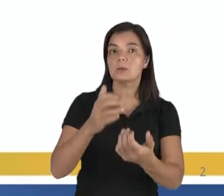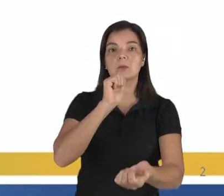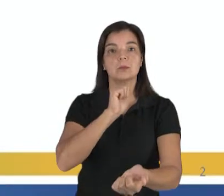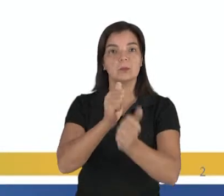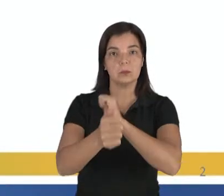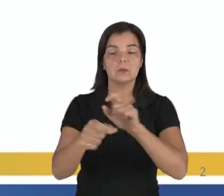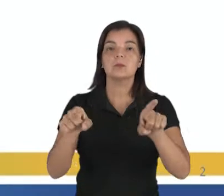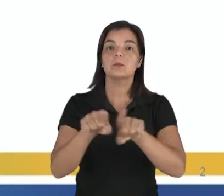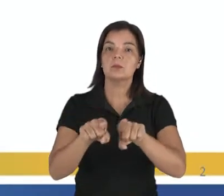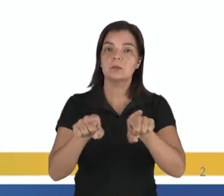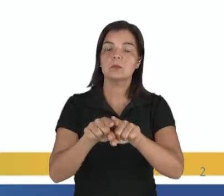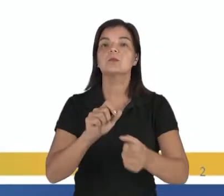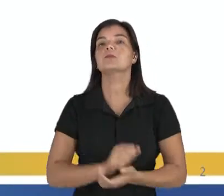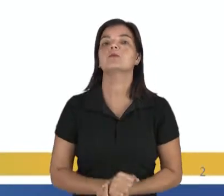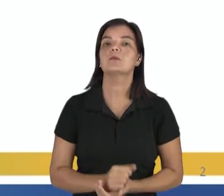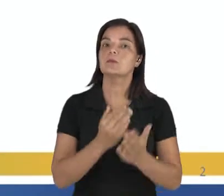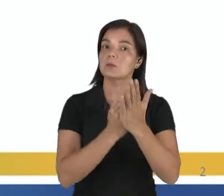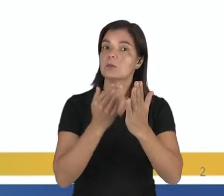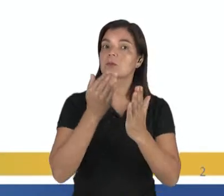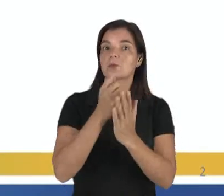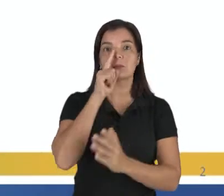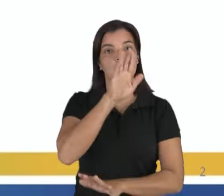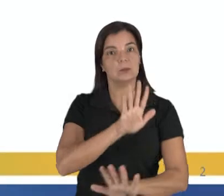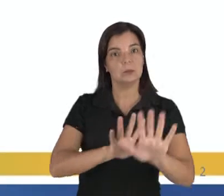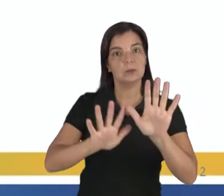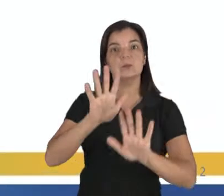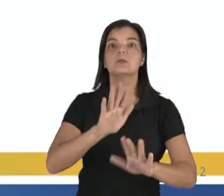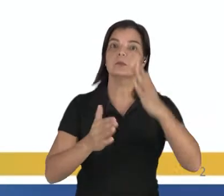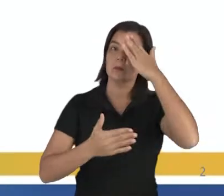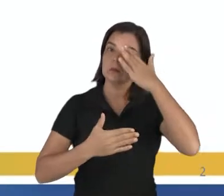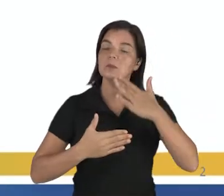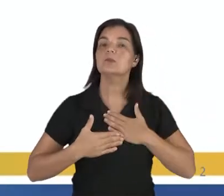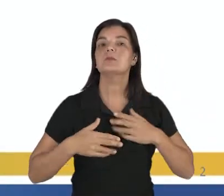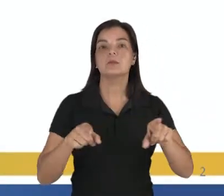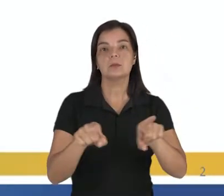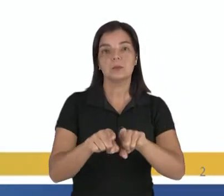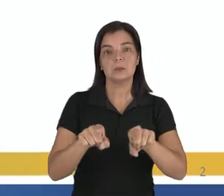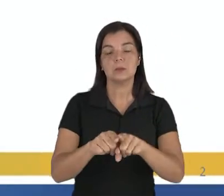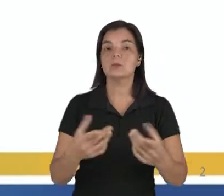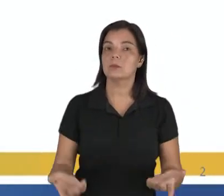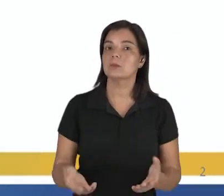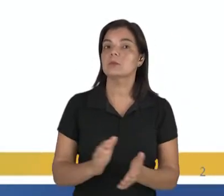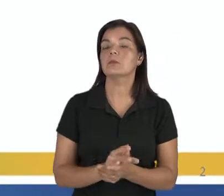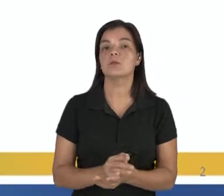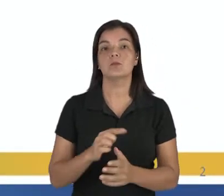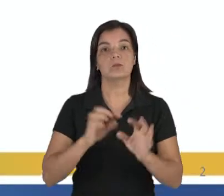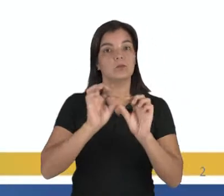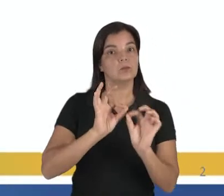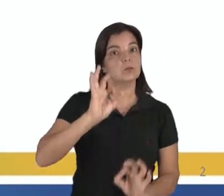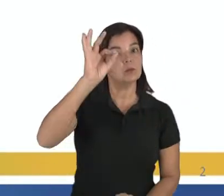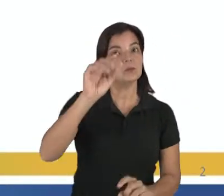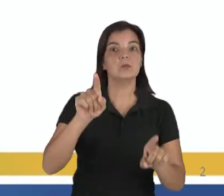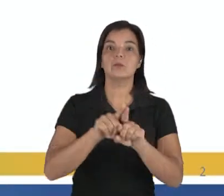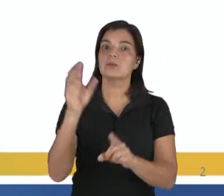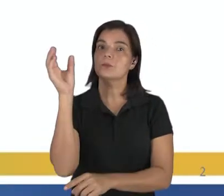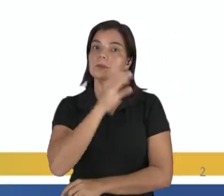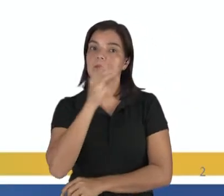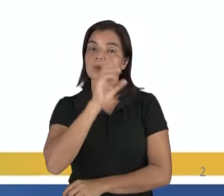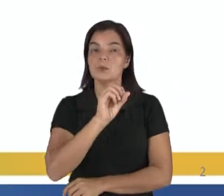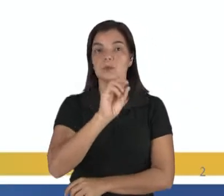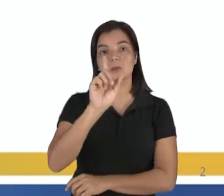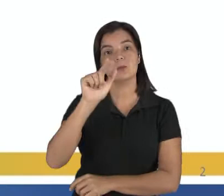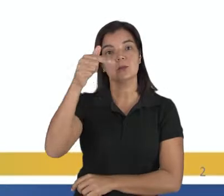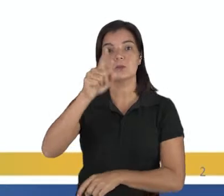com alto grau de risco físico, né? Dado as condições extremas de altura, velocidade ou